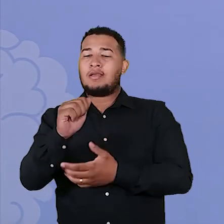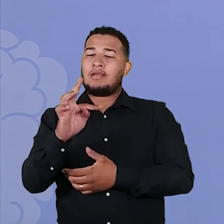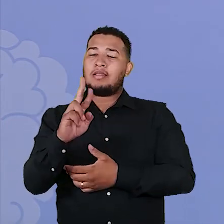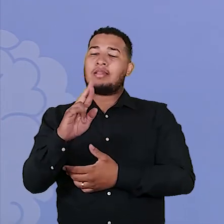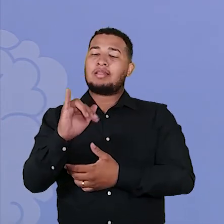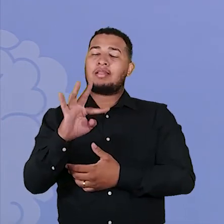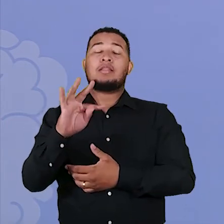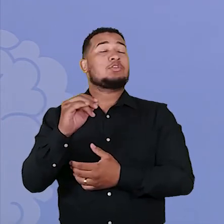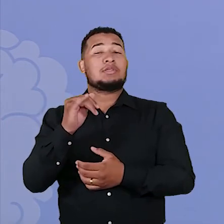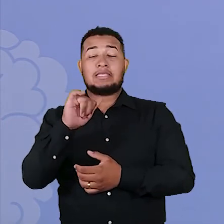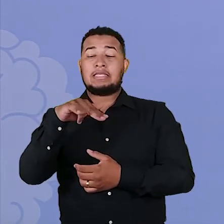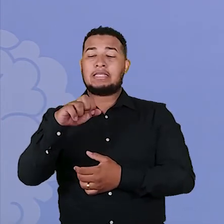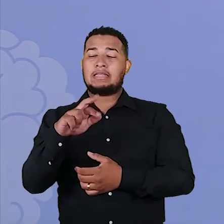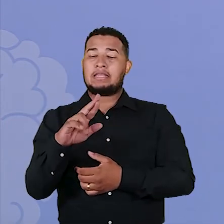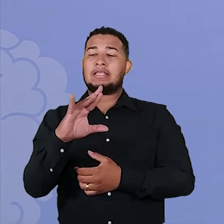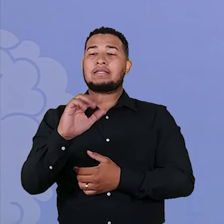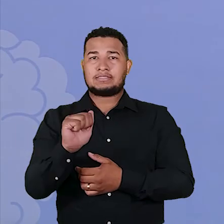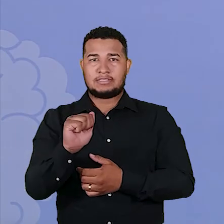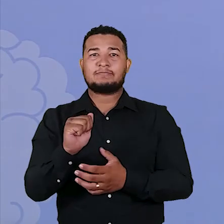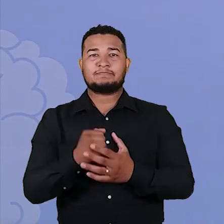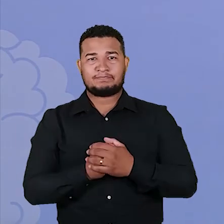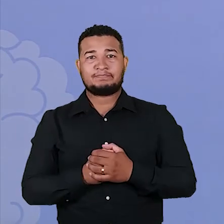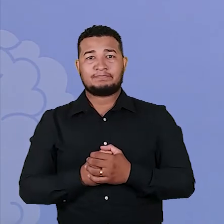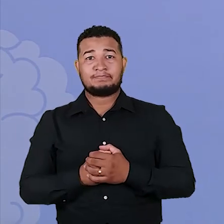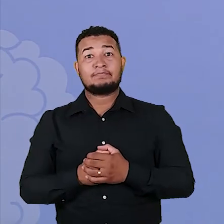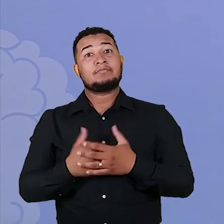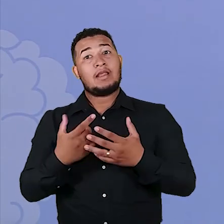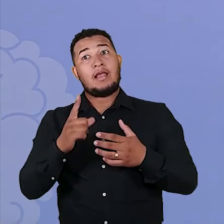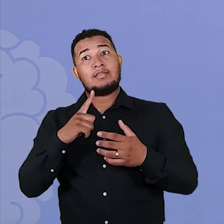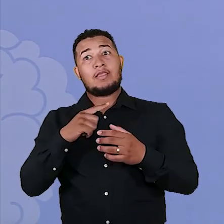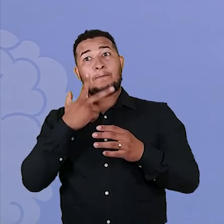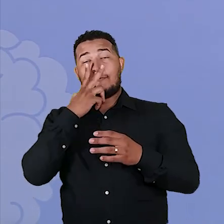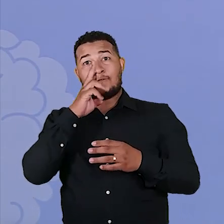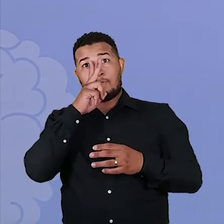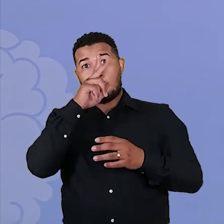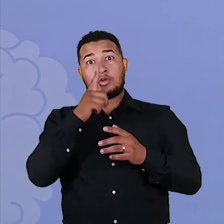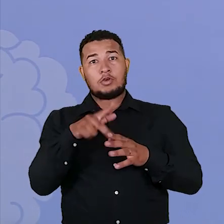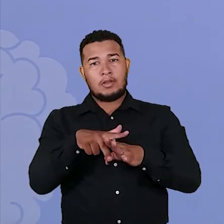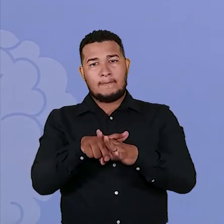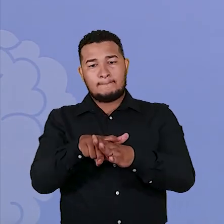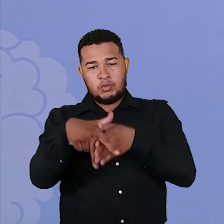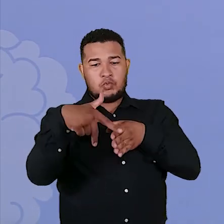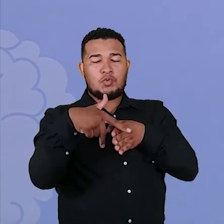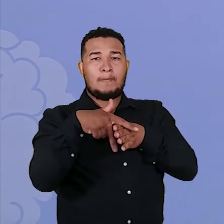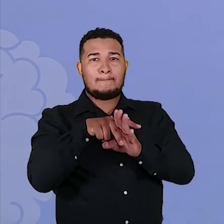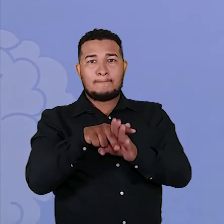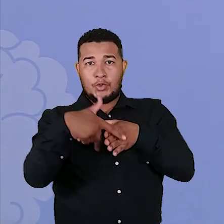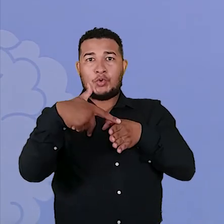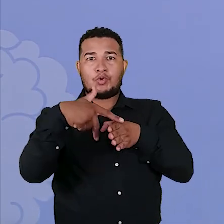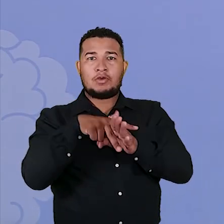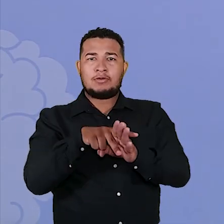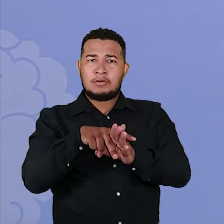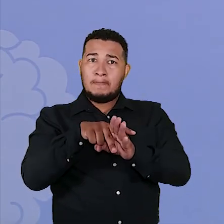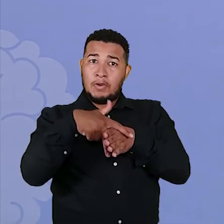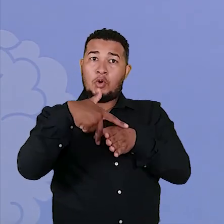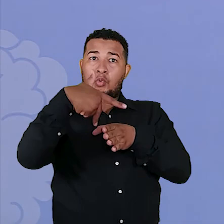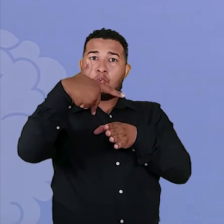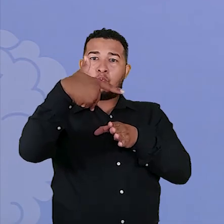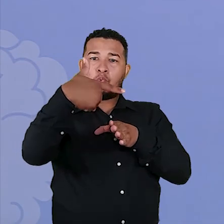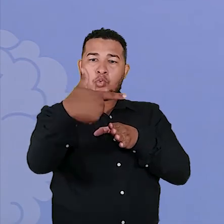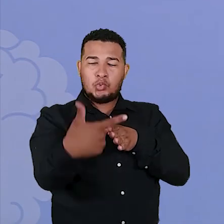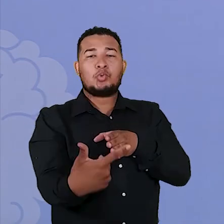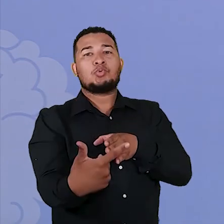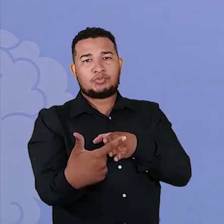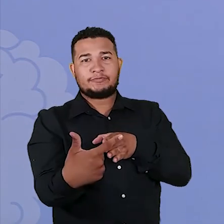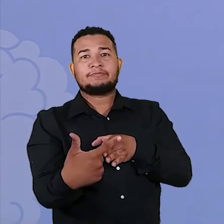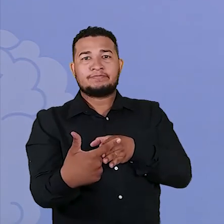teria que continuar, né? O corpo dele estava na inércia de continuar aquele movimento. E houve uma força, né, contrária muito brusca, então ele